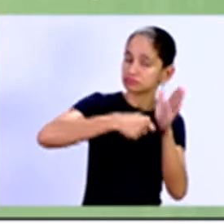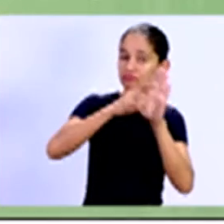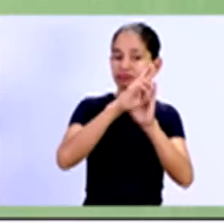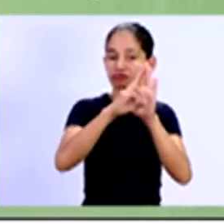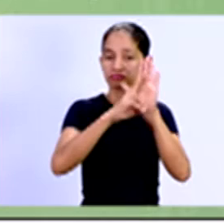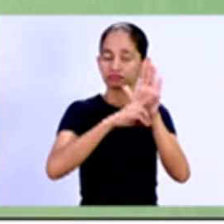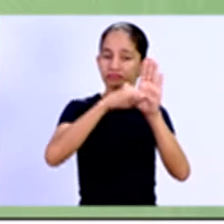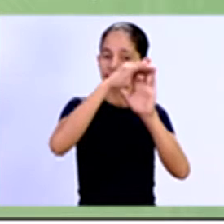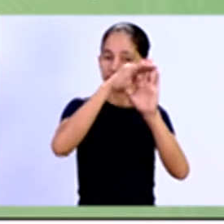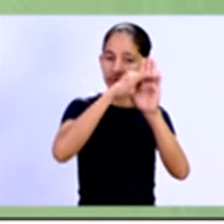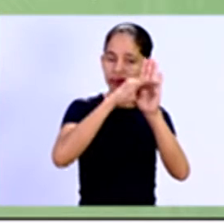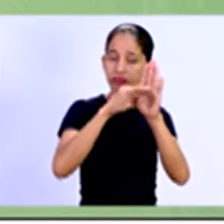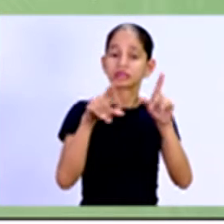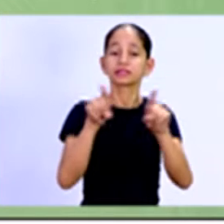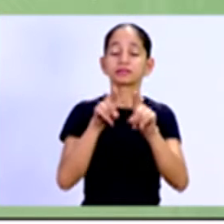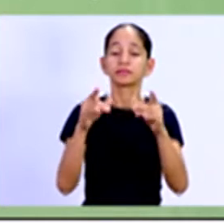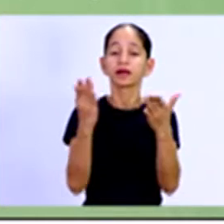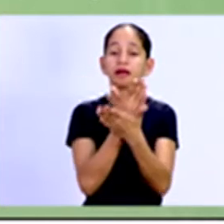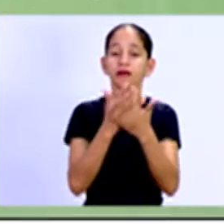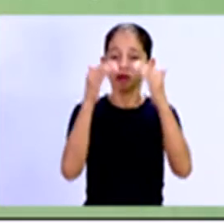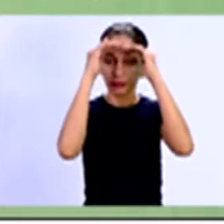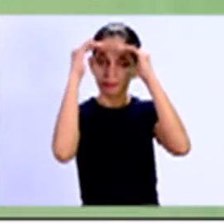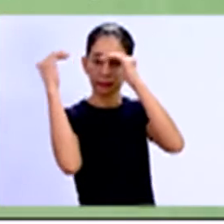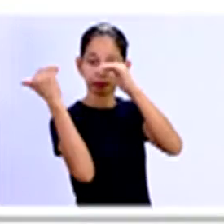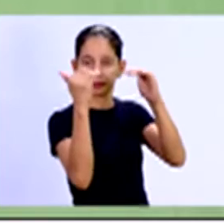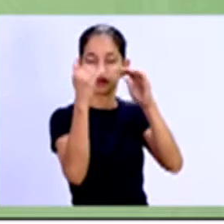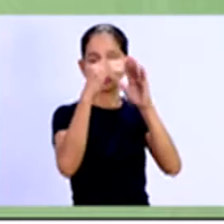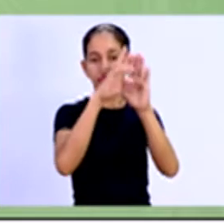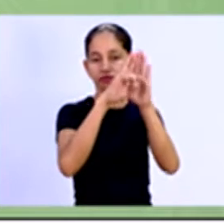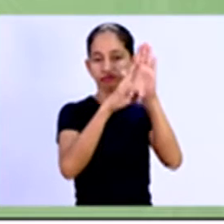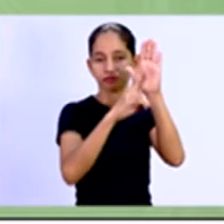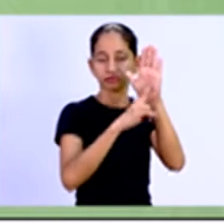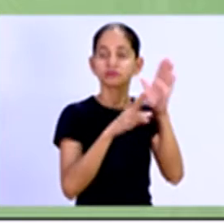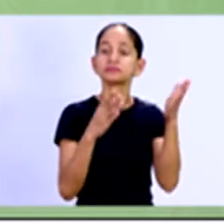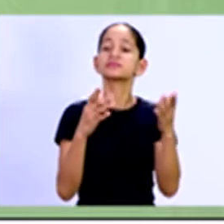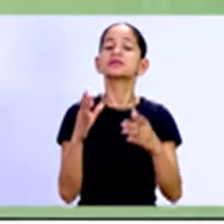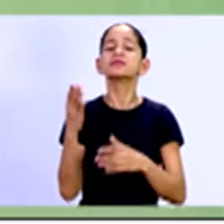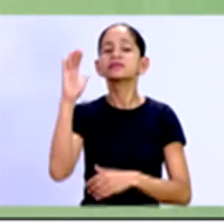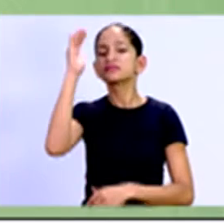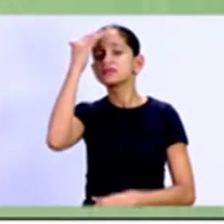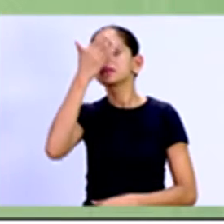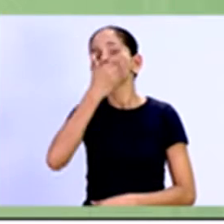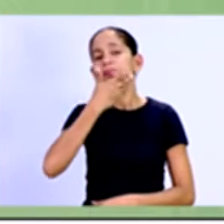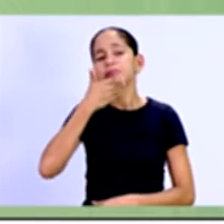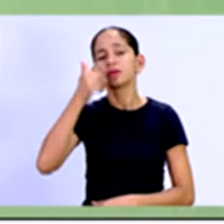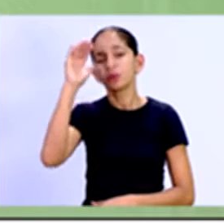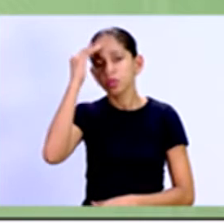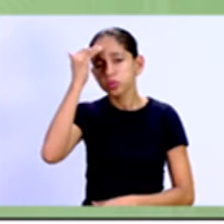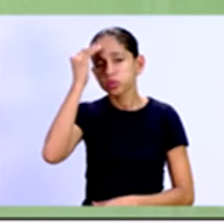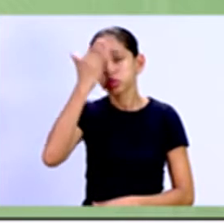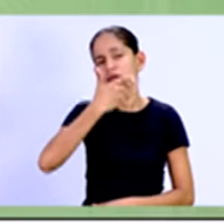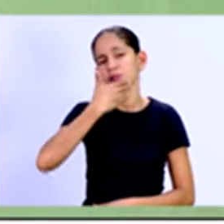e por respeito ao dever. A gente vai entender um pouco melhor aqui quando Kant